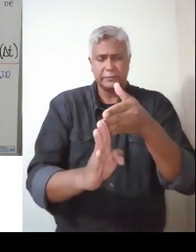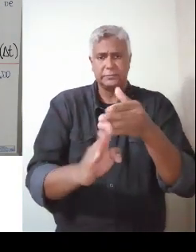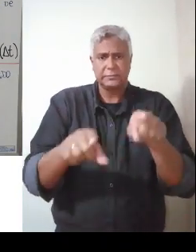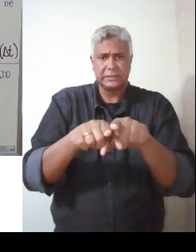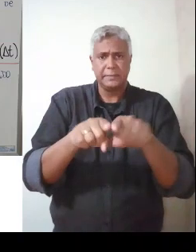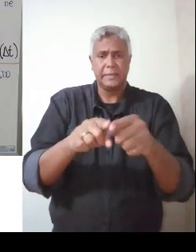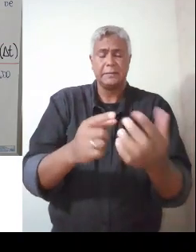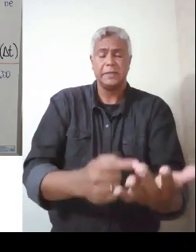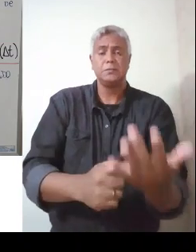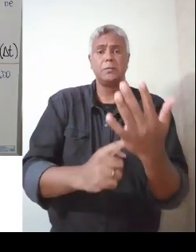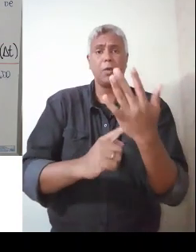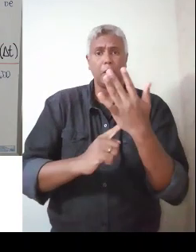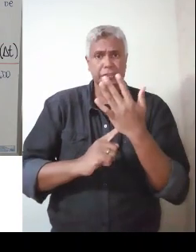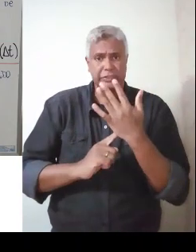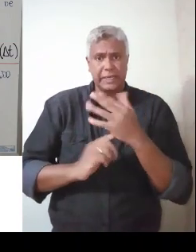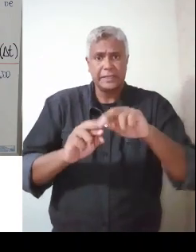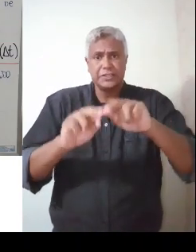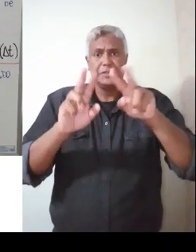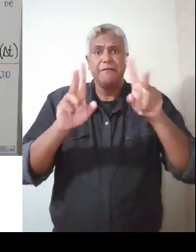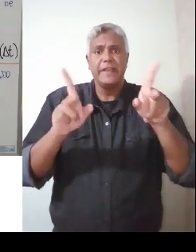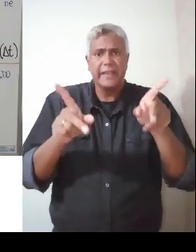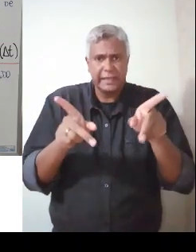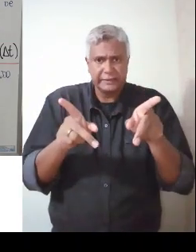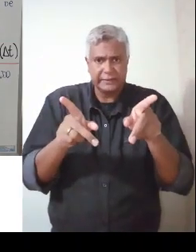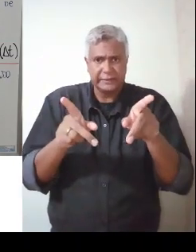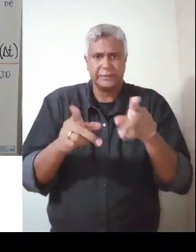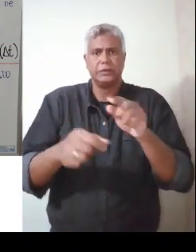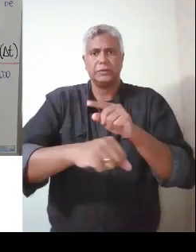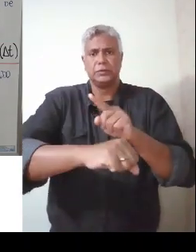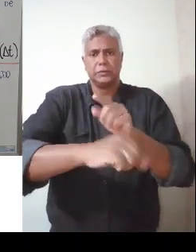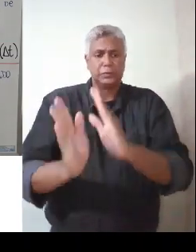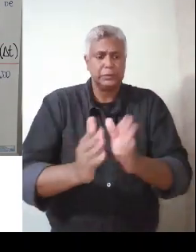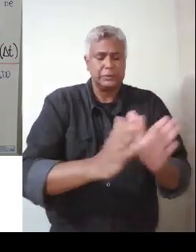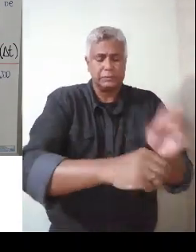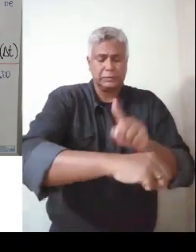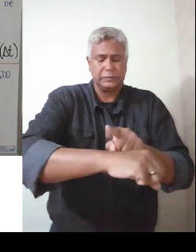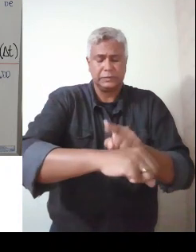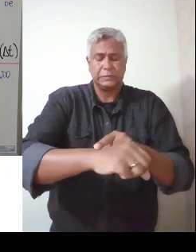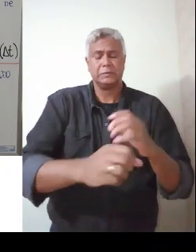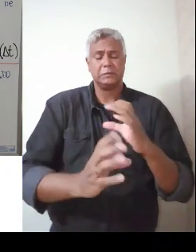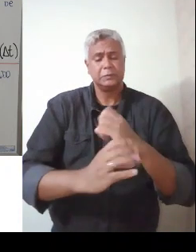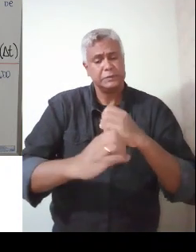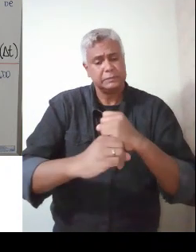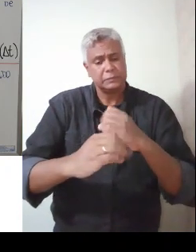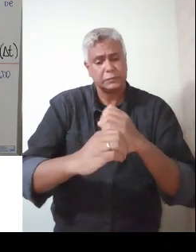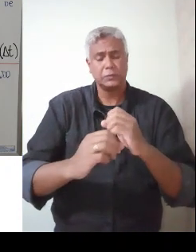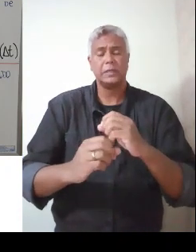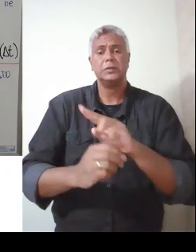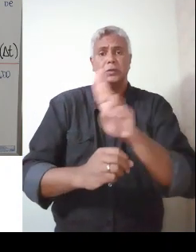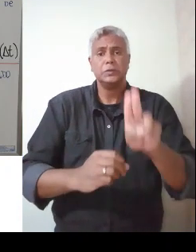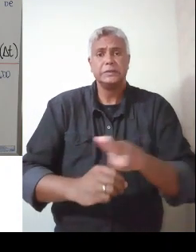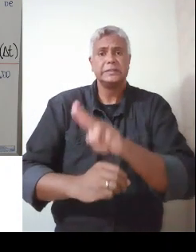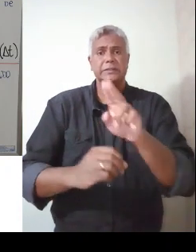dois instantes de tempo. Portanto, pode ser calculado pela mesma